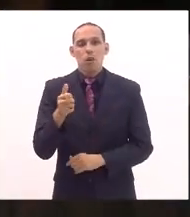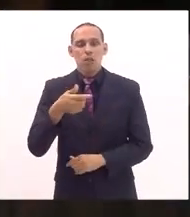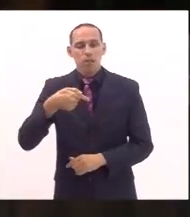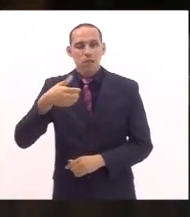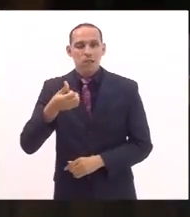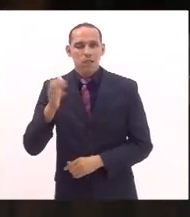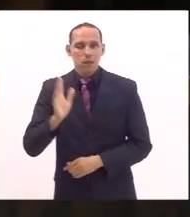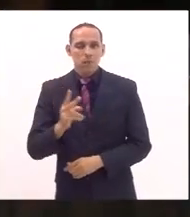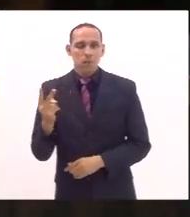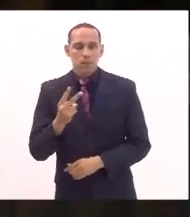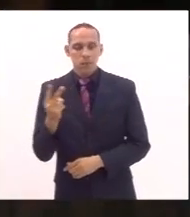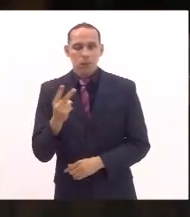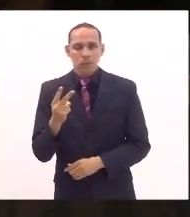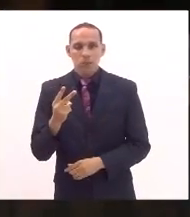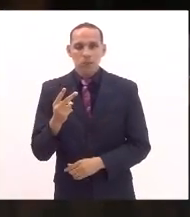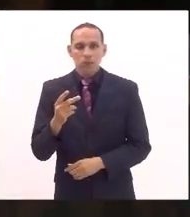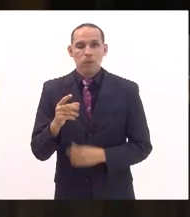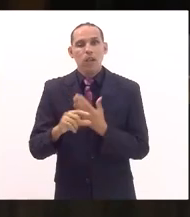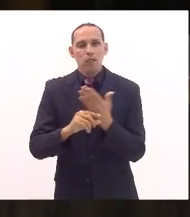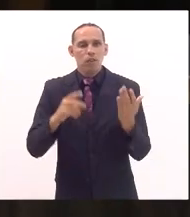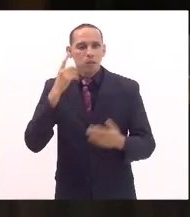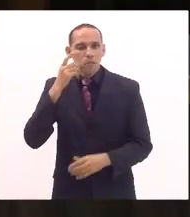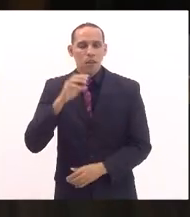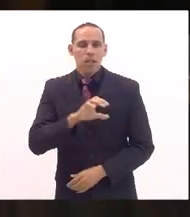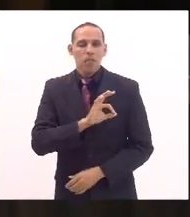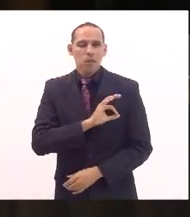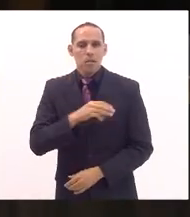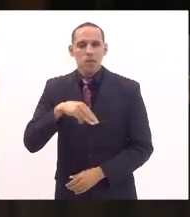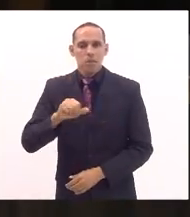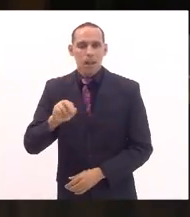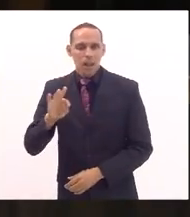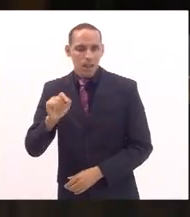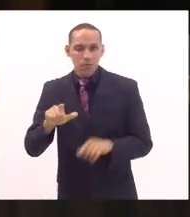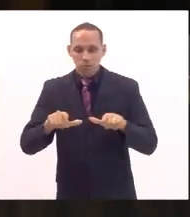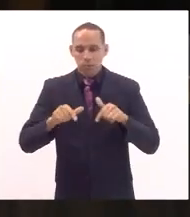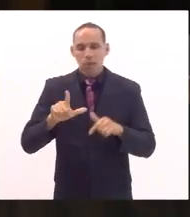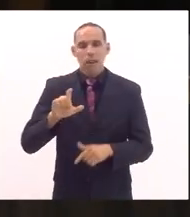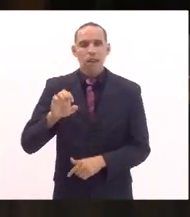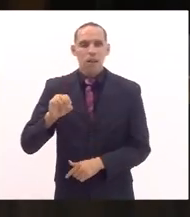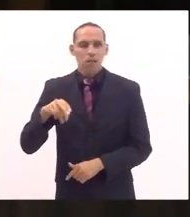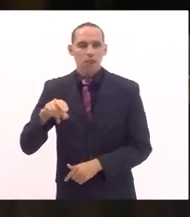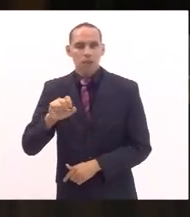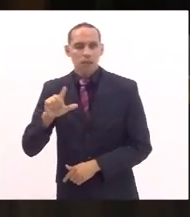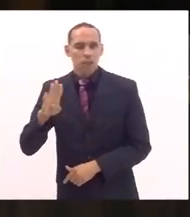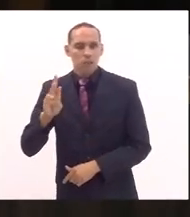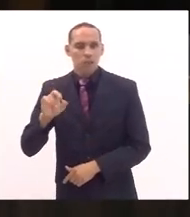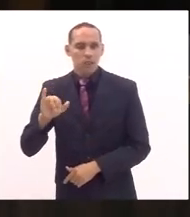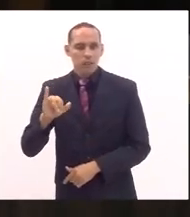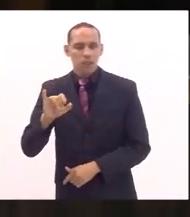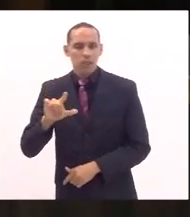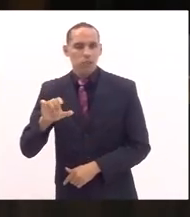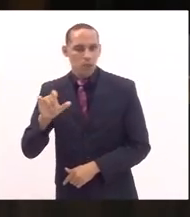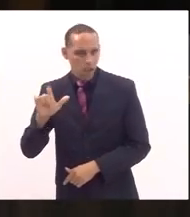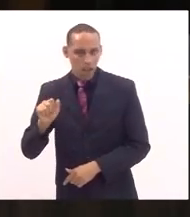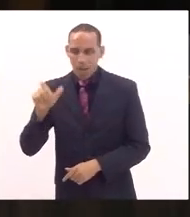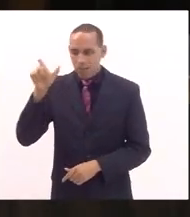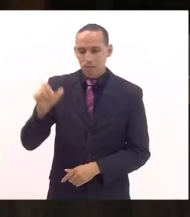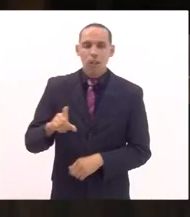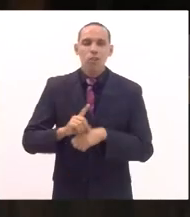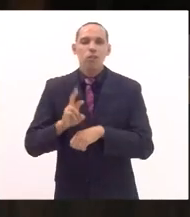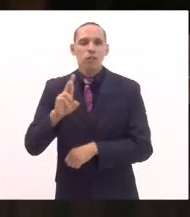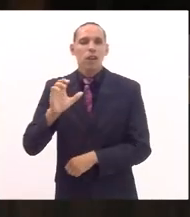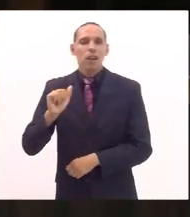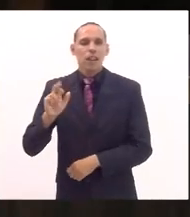7622 de autoria deputada Martha Rocha concede o diploma Leonel Brizola ao seletismo Dr Carlos Roberto